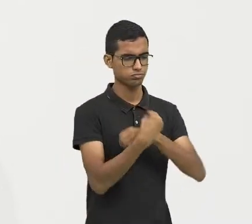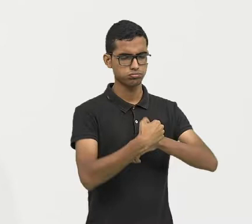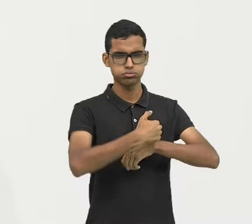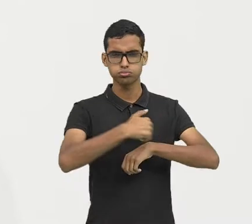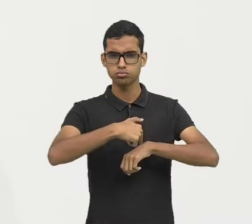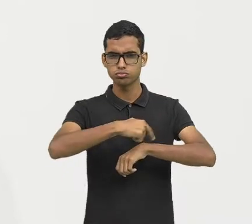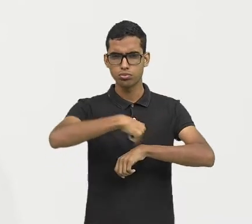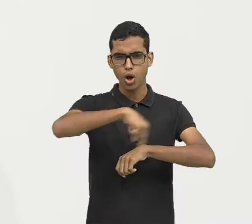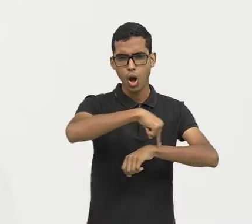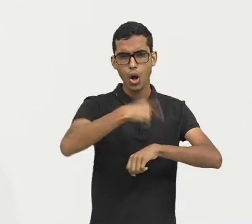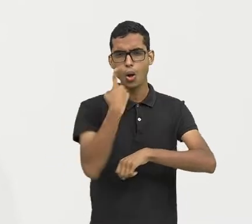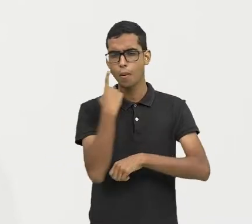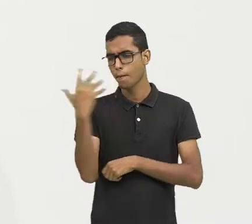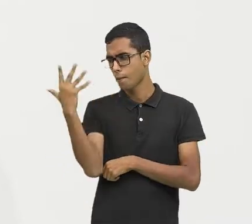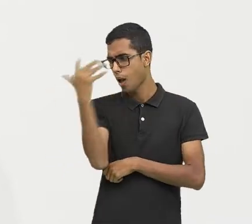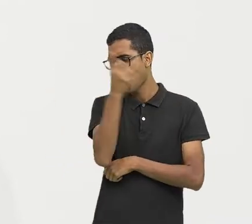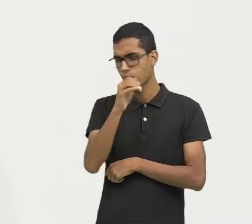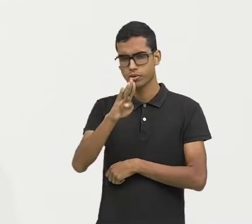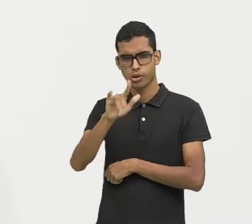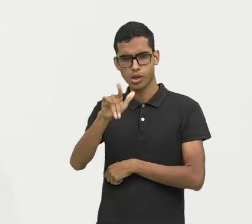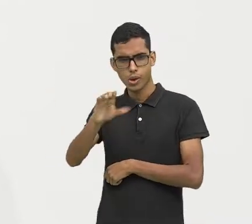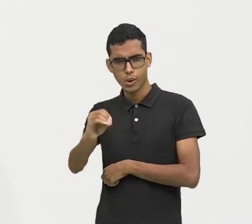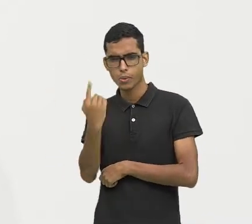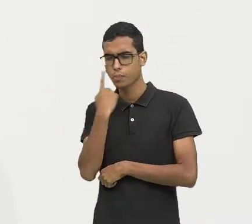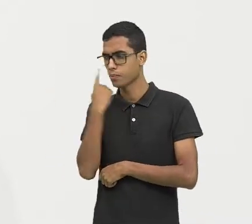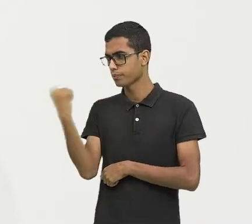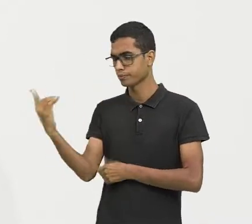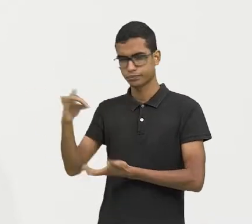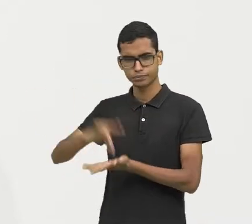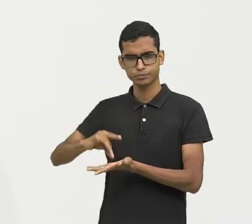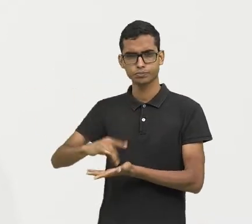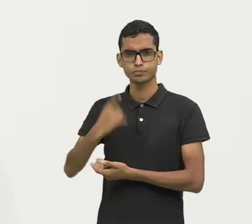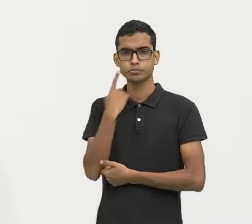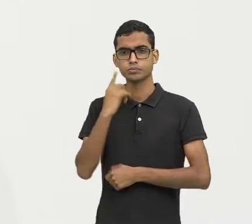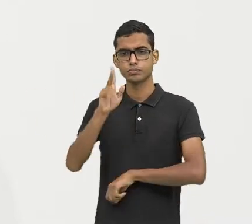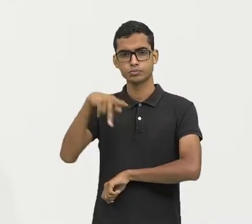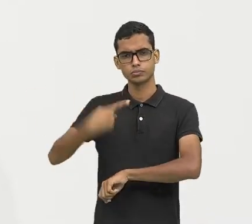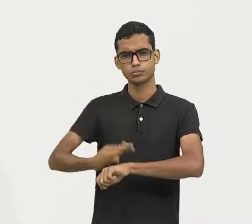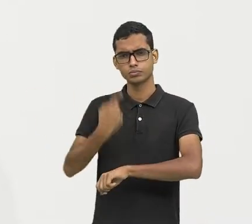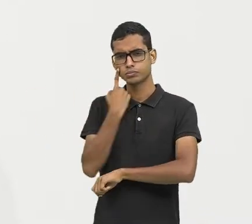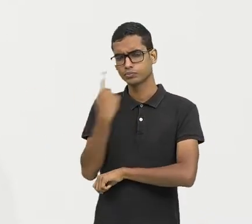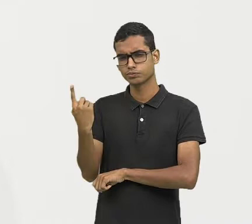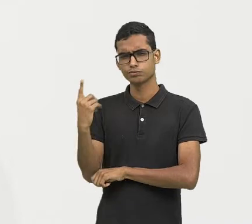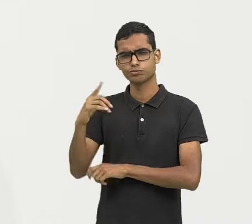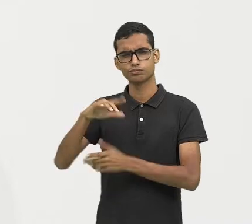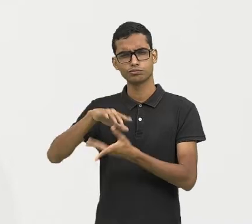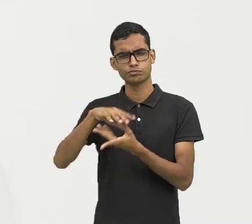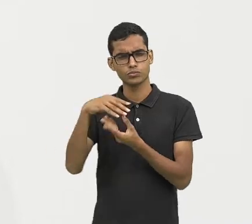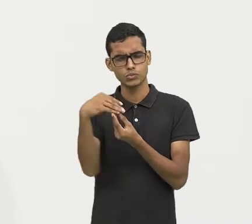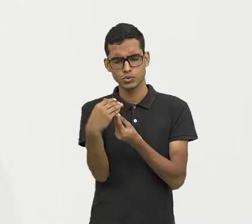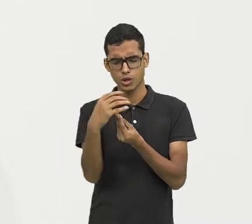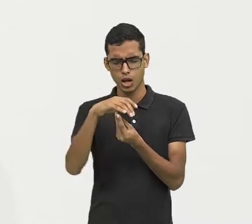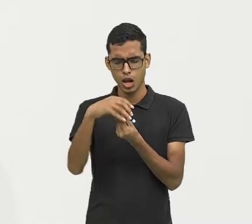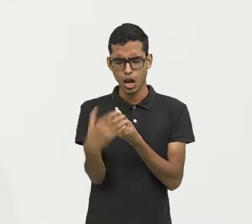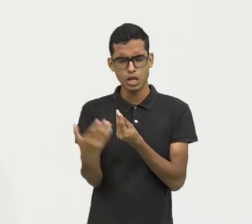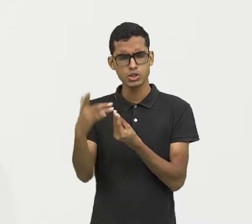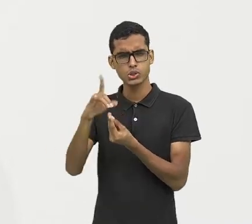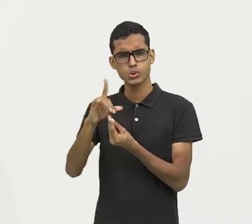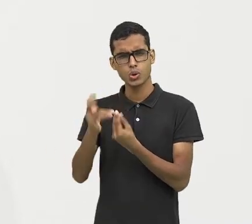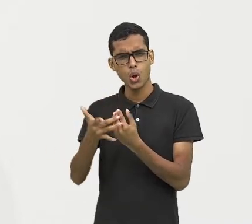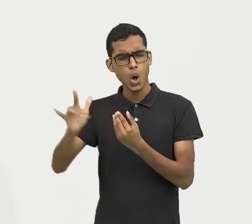ideia de belo, beleza. Mas observe que essa casca dourada, ela